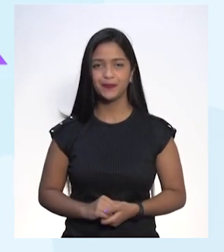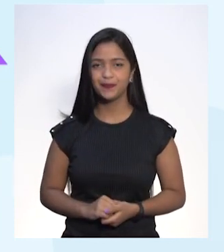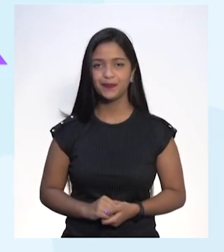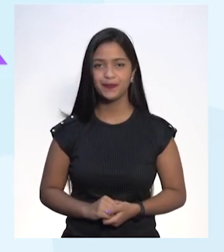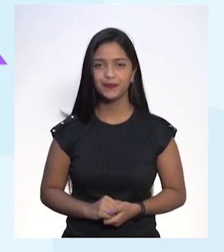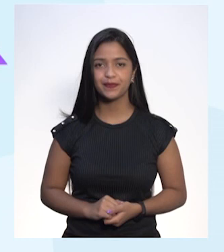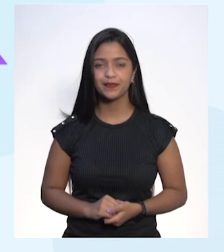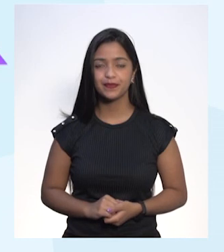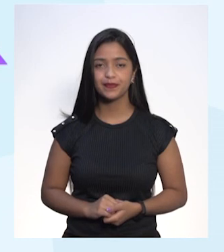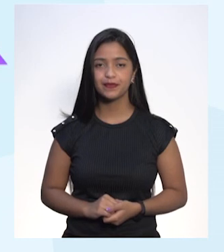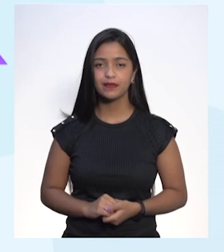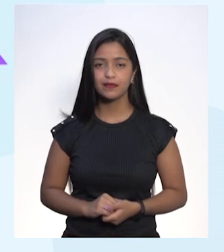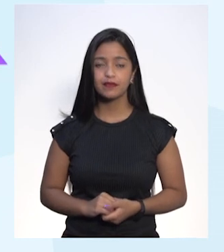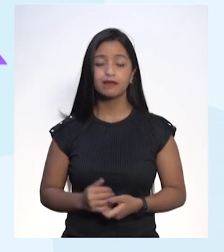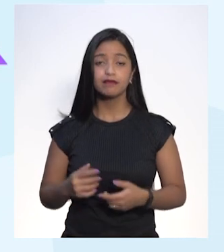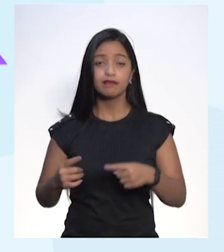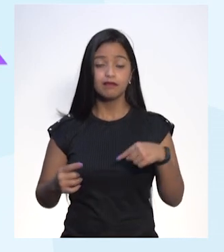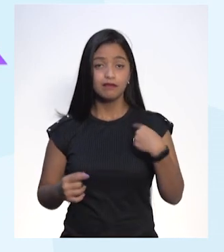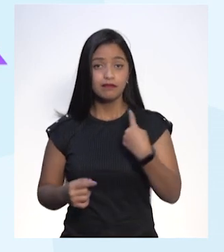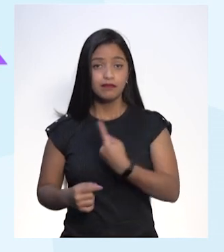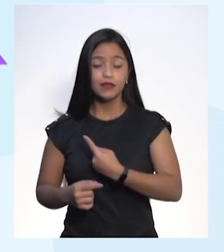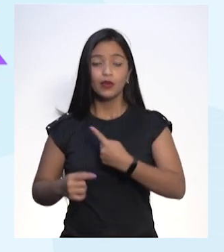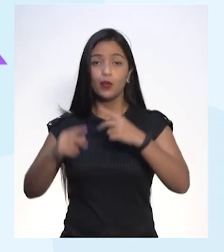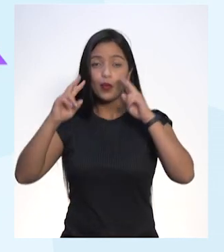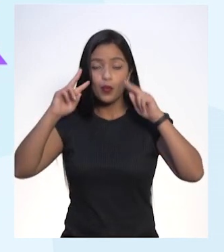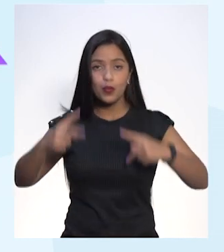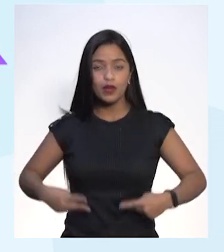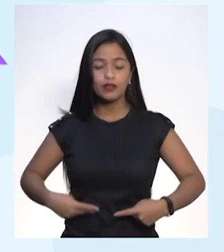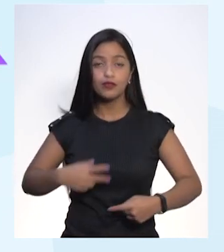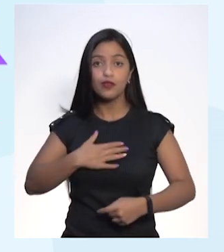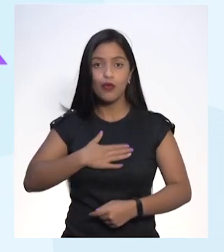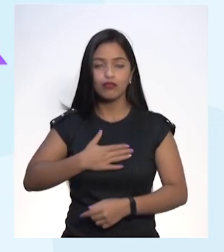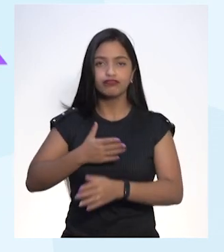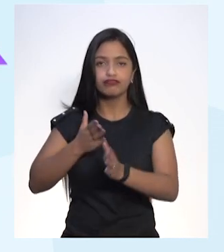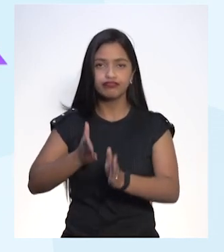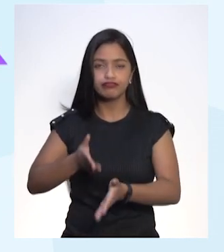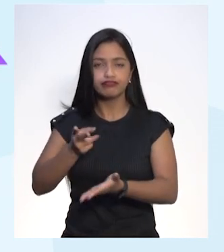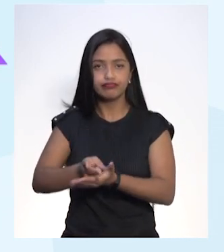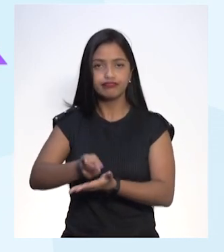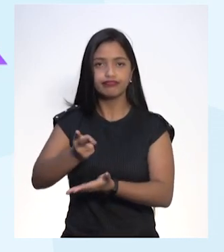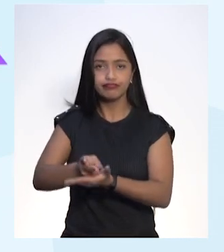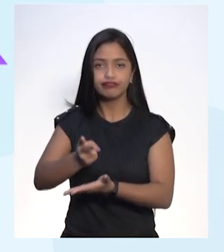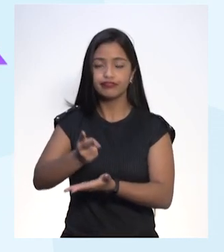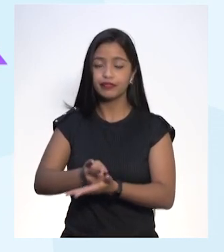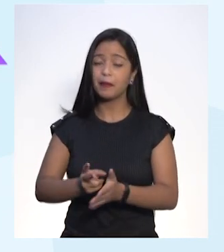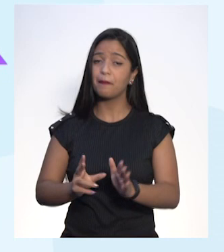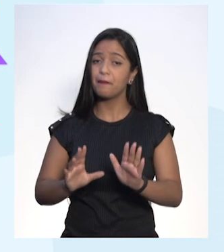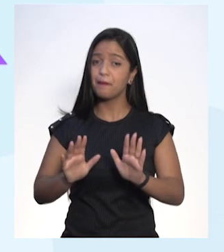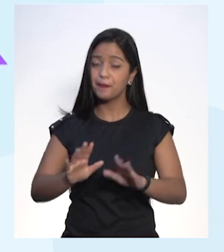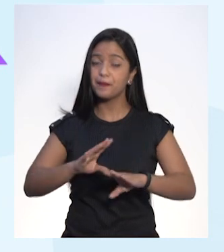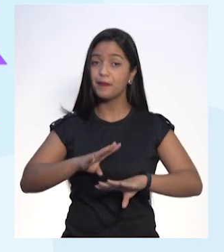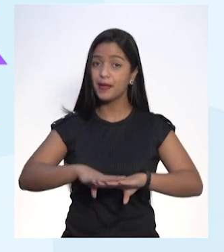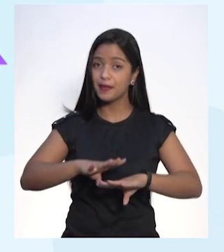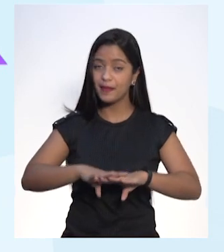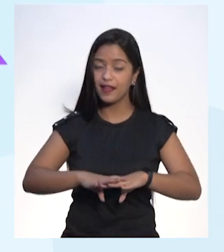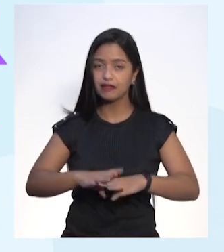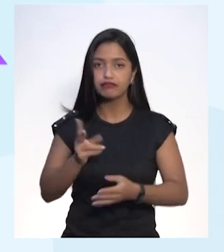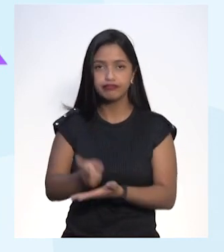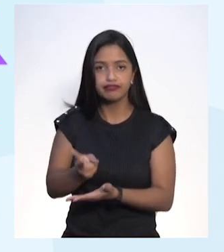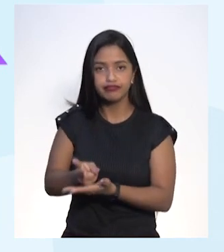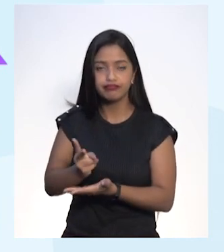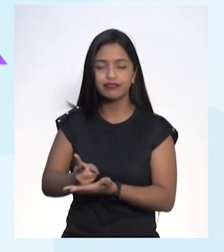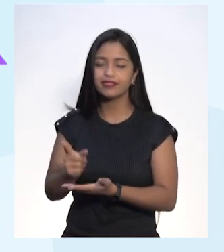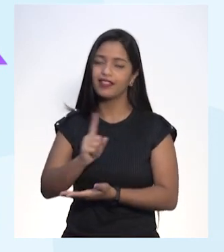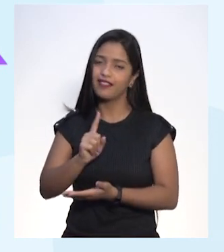ideia, né? O ser humano ele é muito regular, ele gosta da regularidade, né? Mas em matemática a gente às vezes, ou muitas vezes, tem que fugir disso e vai